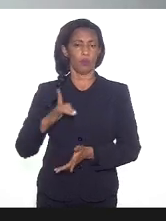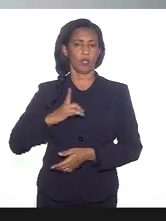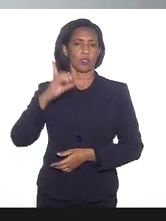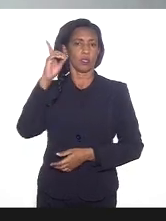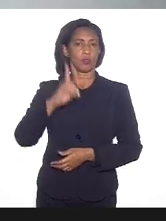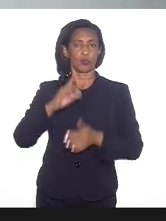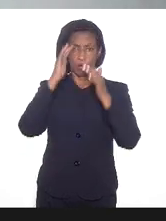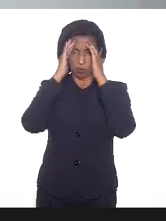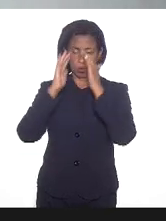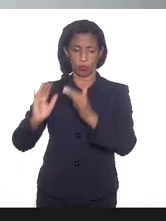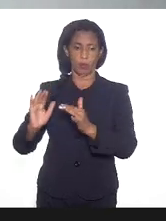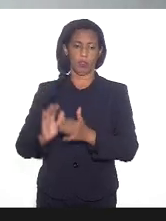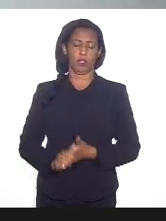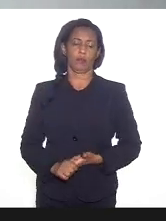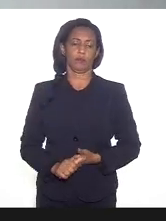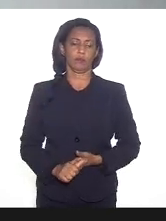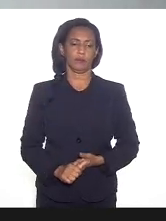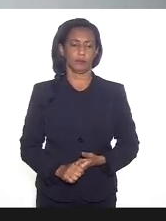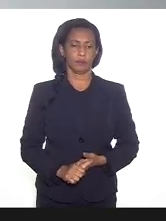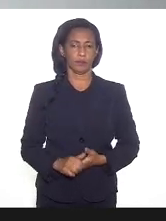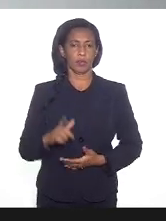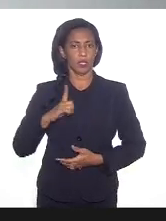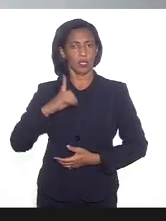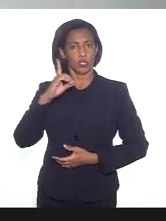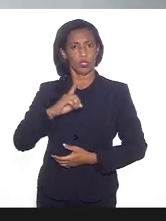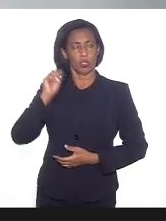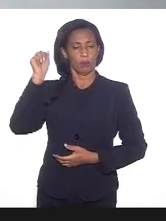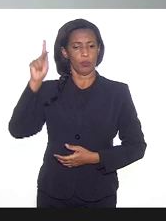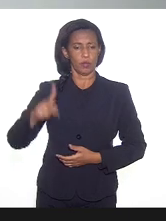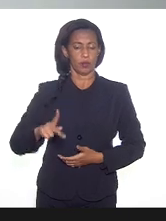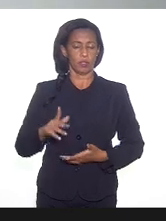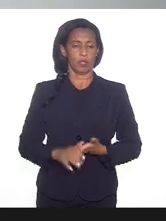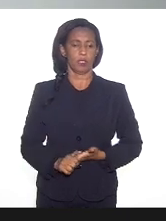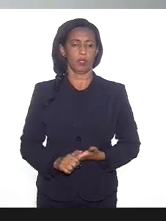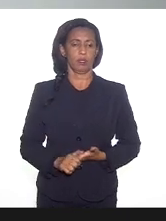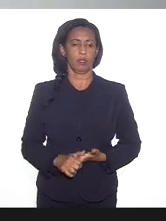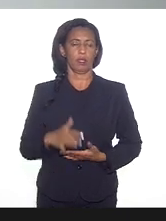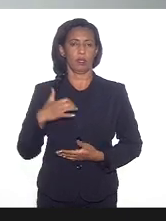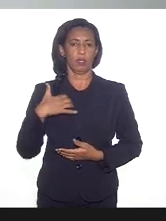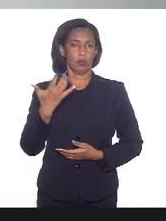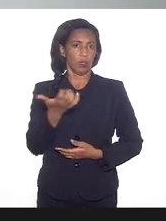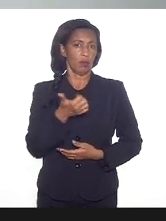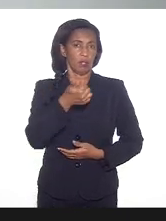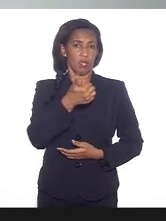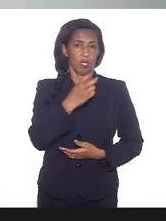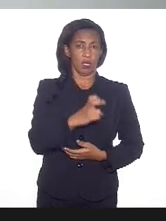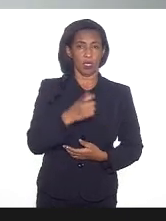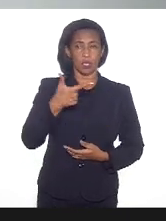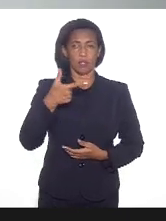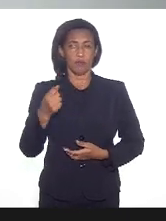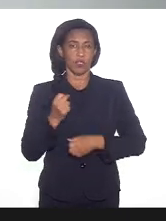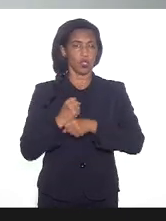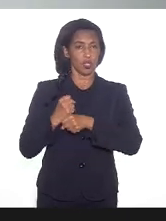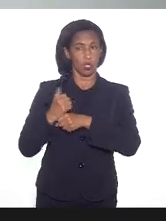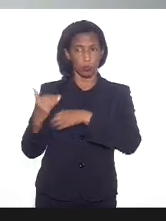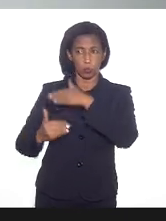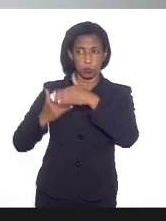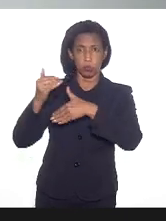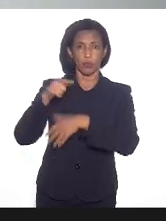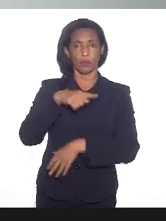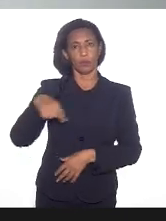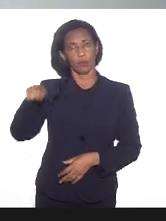direitos respeitados, tenha seu direito à aposentadoria. Eu quero que daqui a 15, 20 anos, quando vocês se